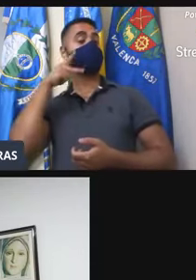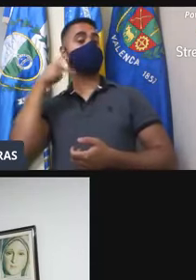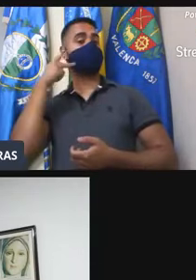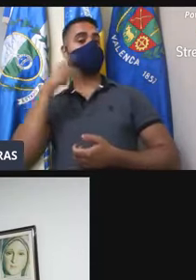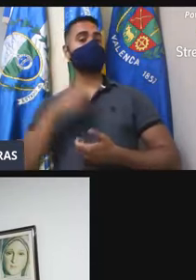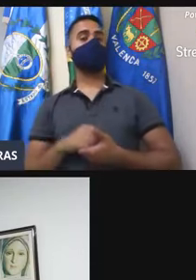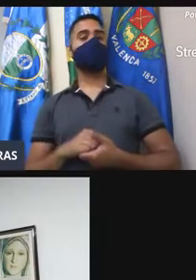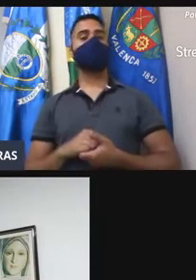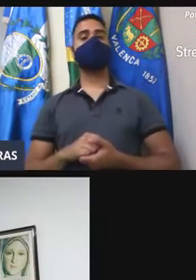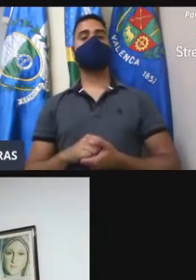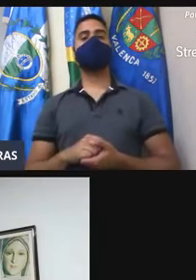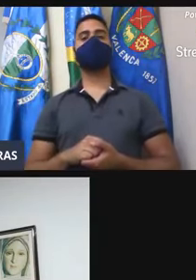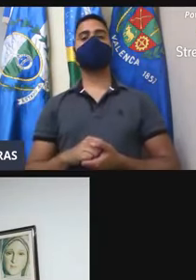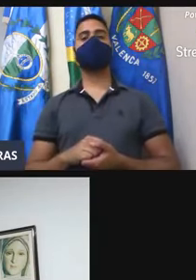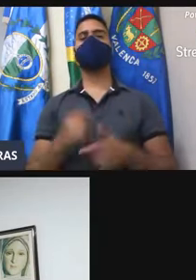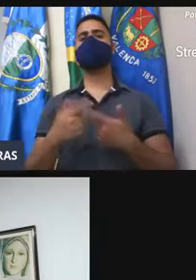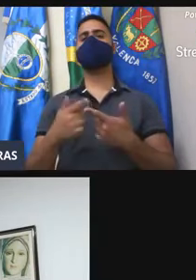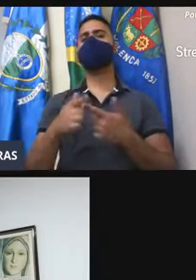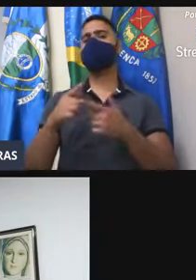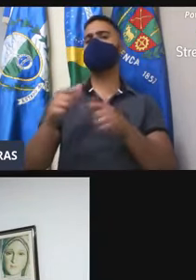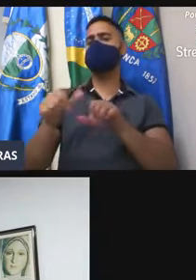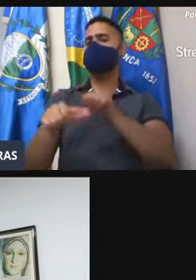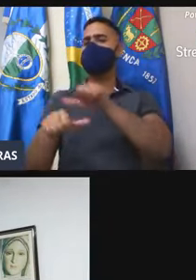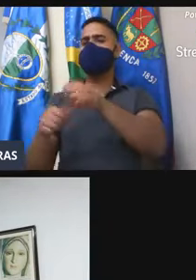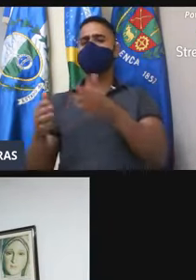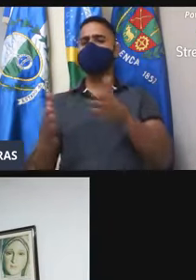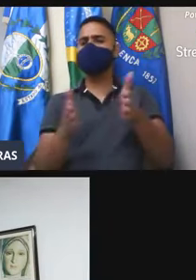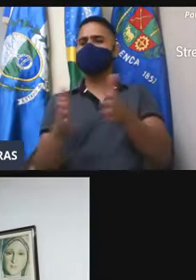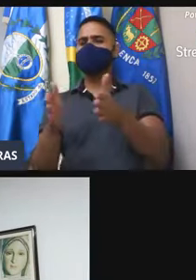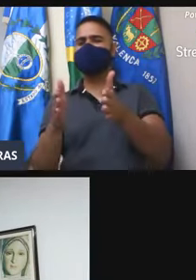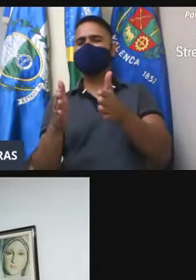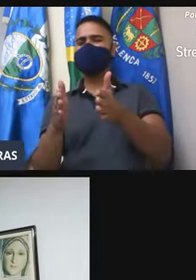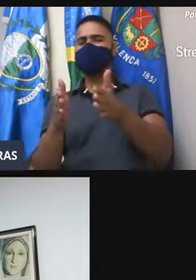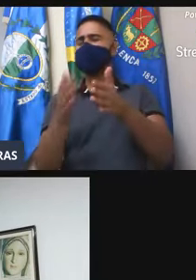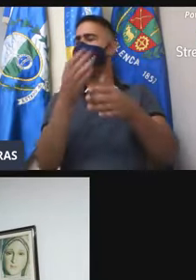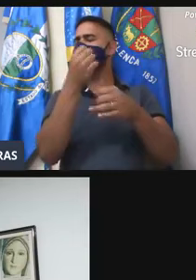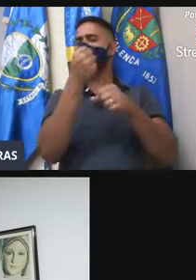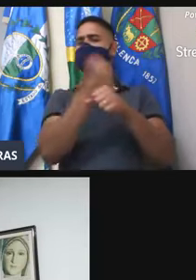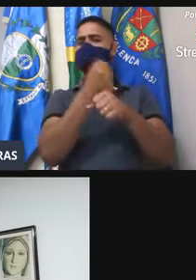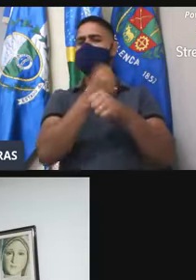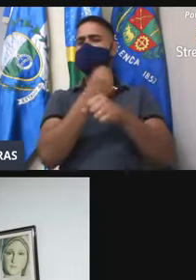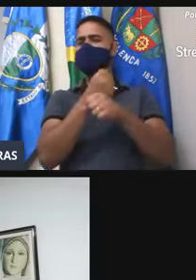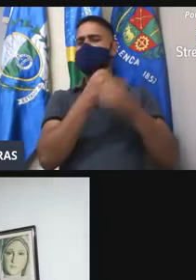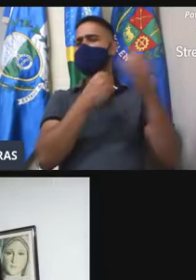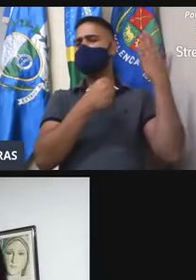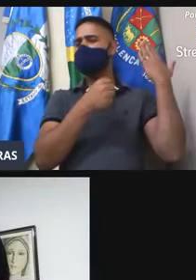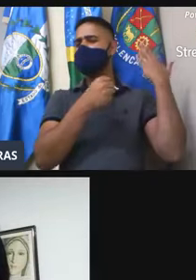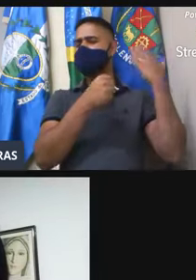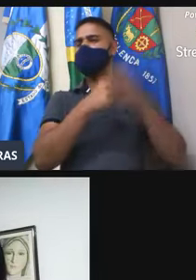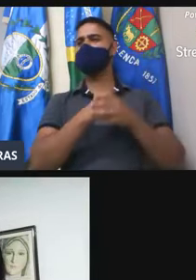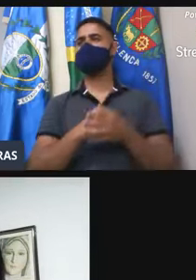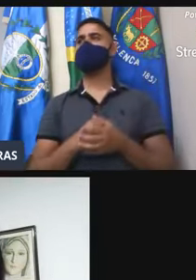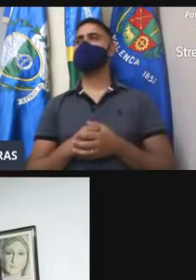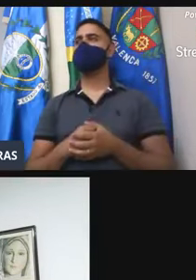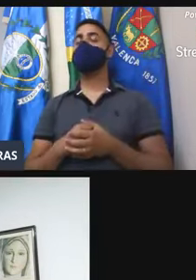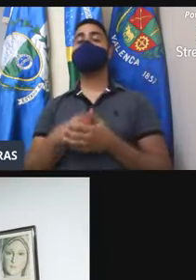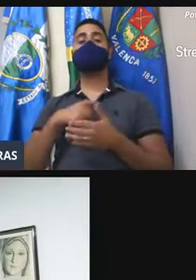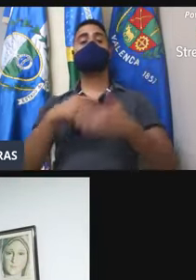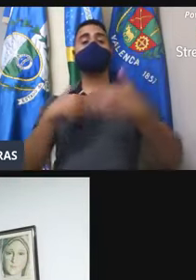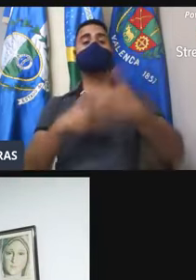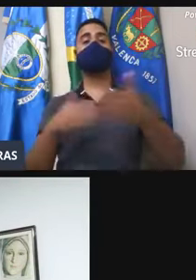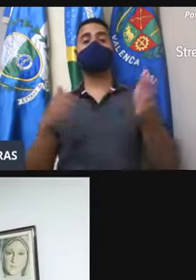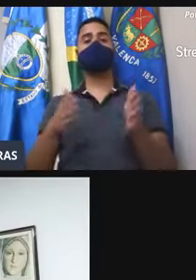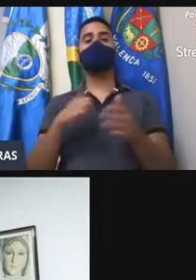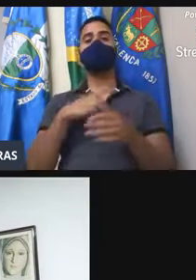e eu quero te parabenizar por uma mudança de conduta. Durante muitos anos em Valença, não só na gestão que te antecedeu, botava uma cesta básica e